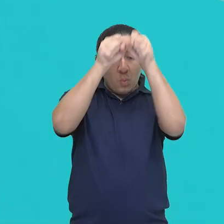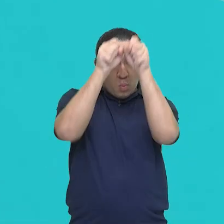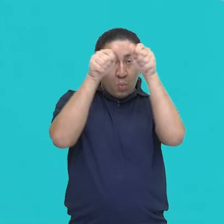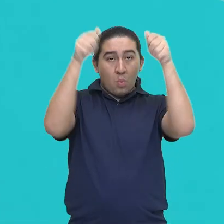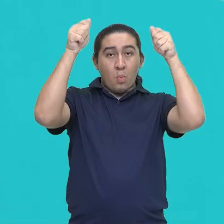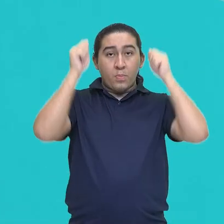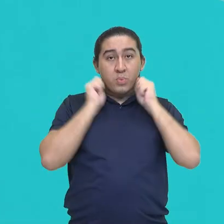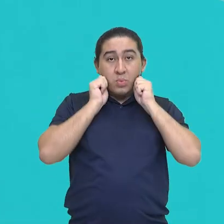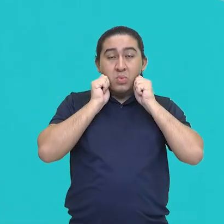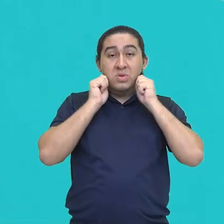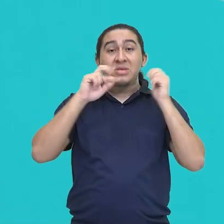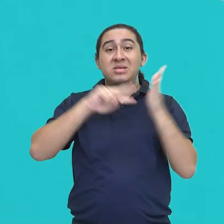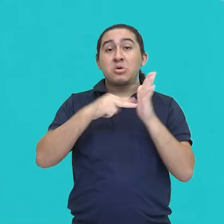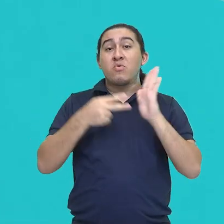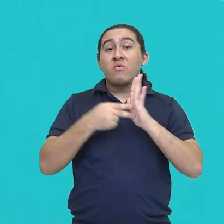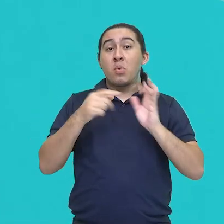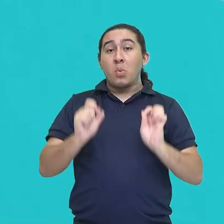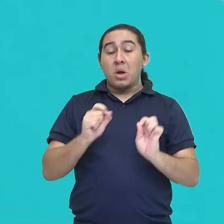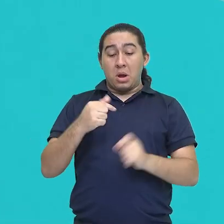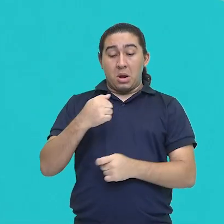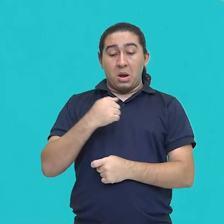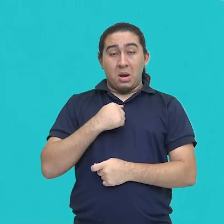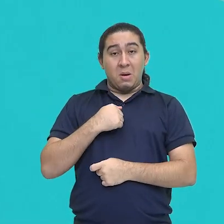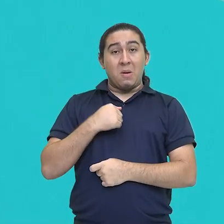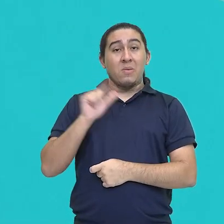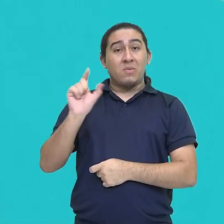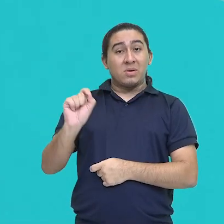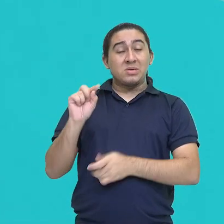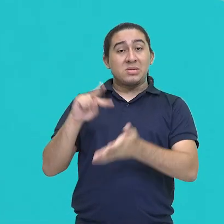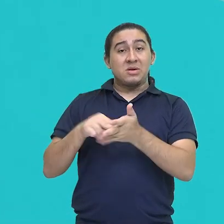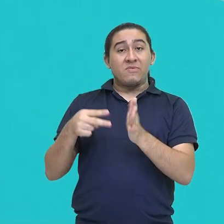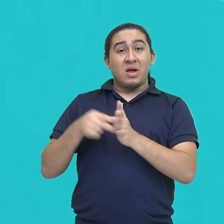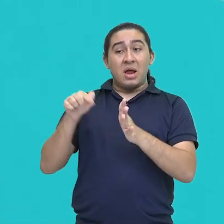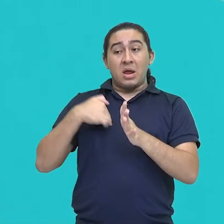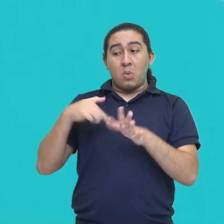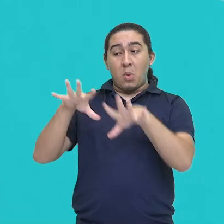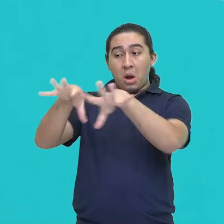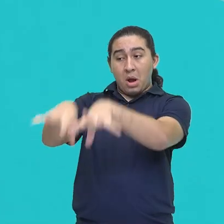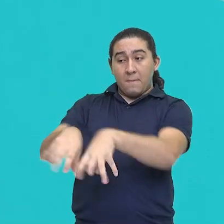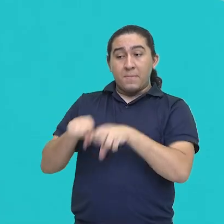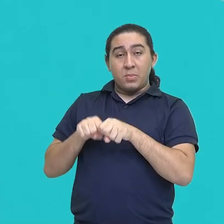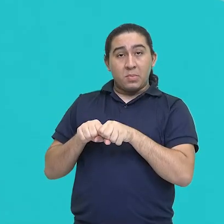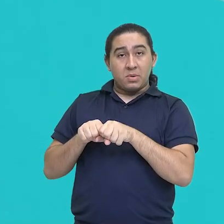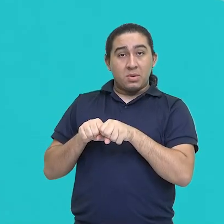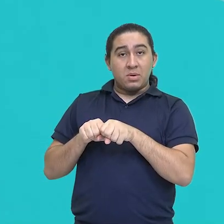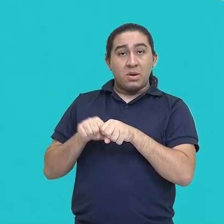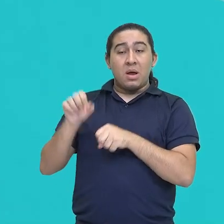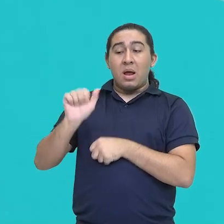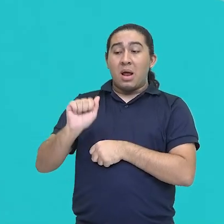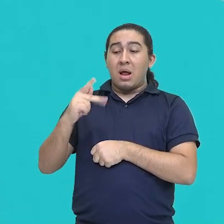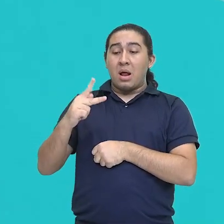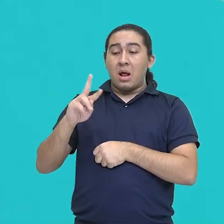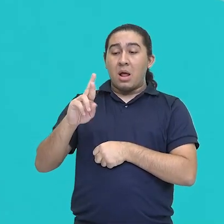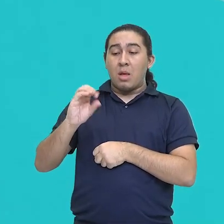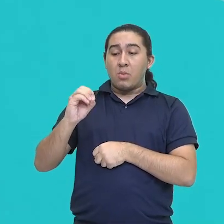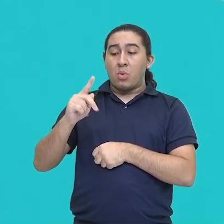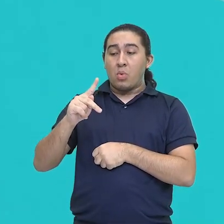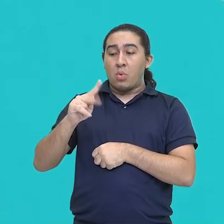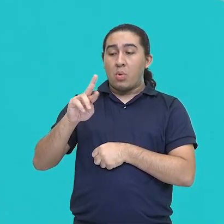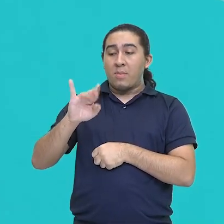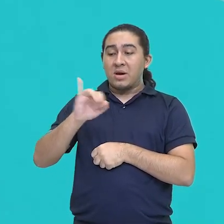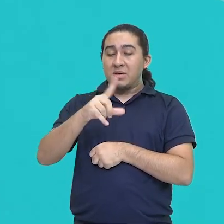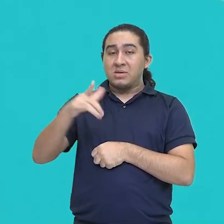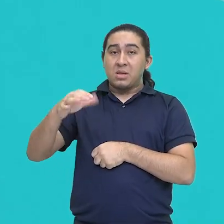estou entrando aí num conceito de apropriação cultural. E quando a gente fala de cultura, de folclore, a gente chega na